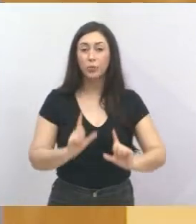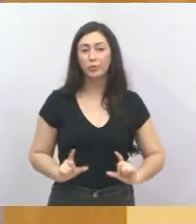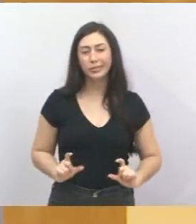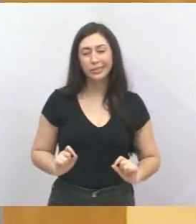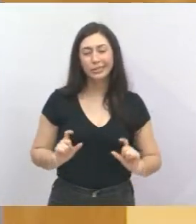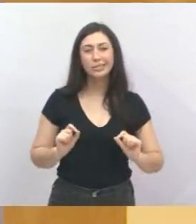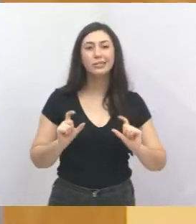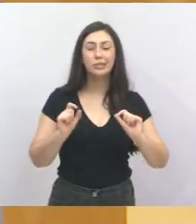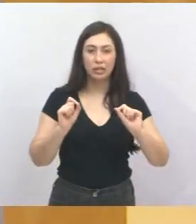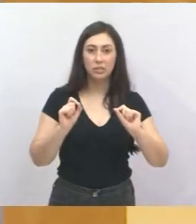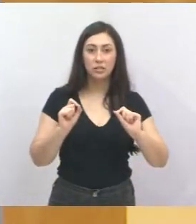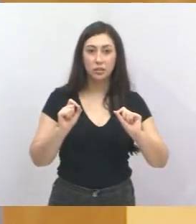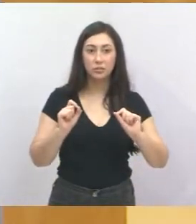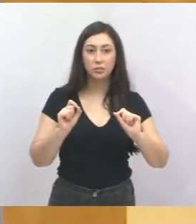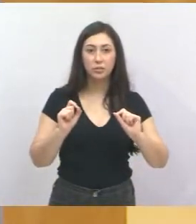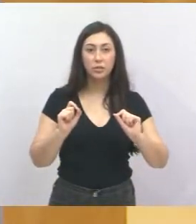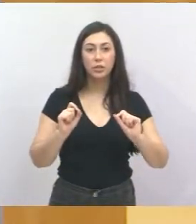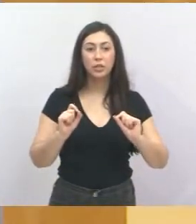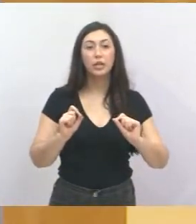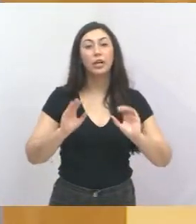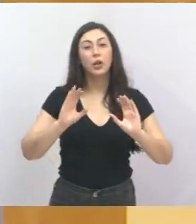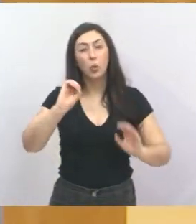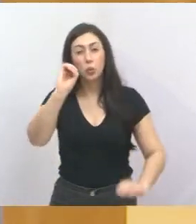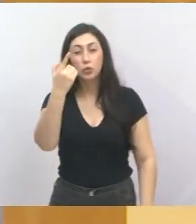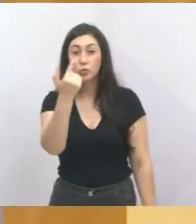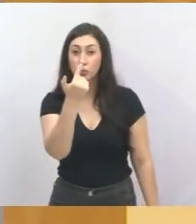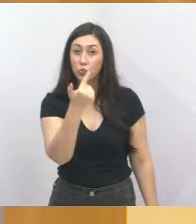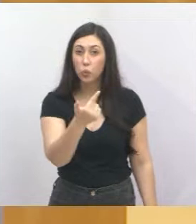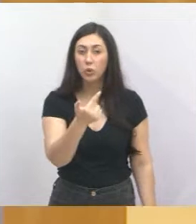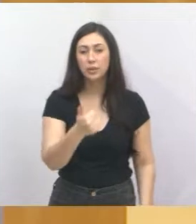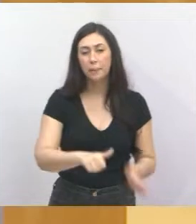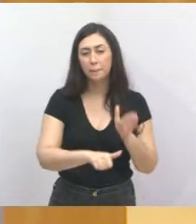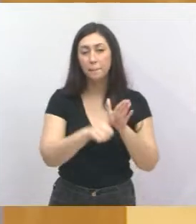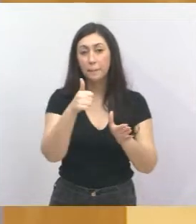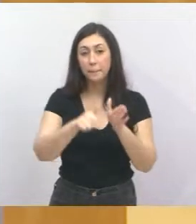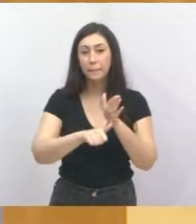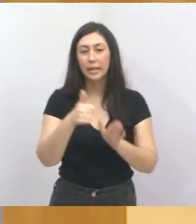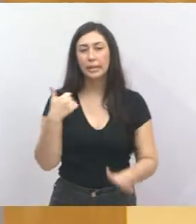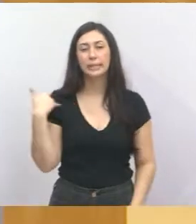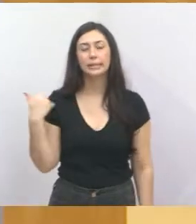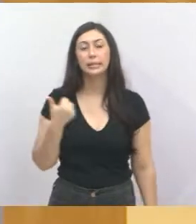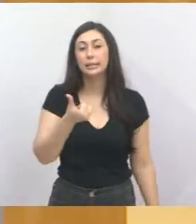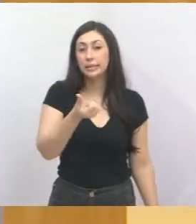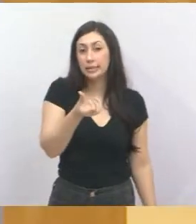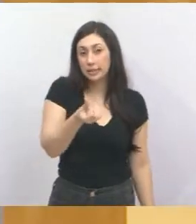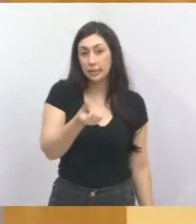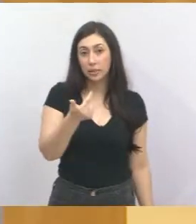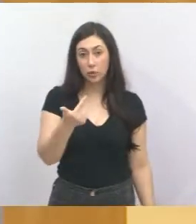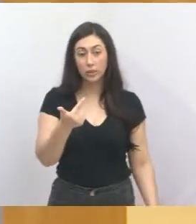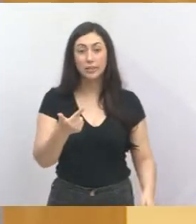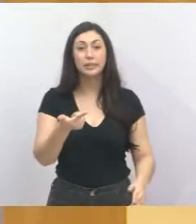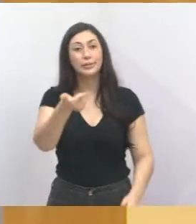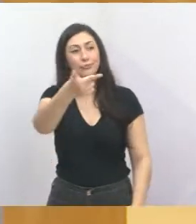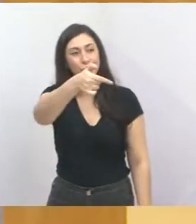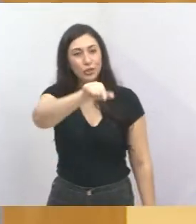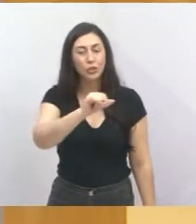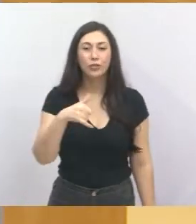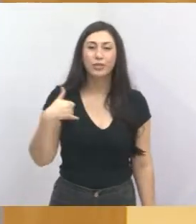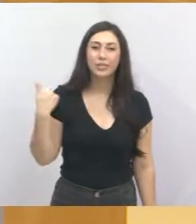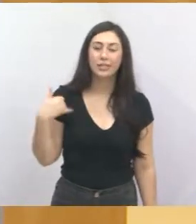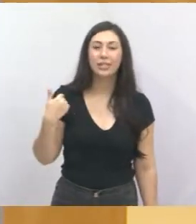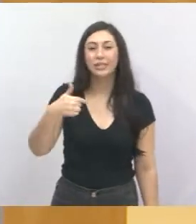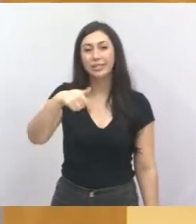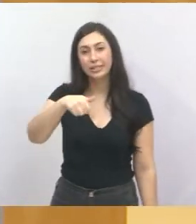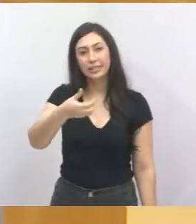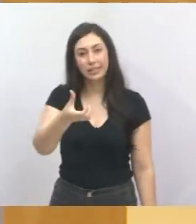de próstata, que teve por 2 vezes. A primeira vez, aos 62 anos, e a segunda vez, aos